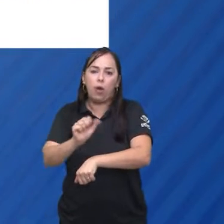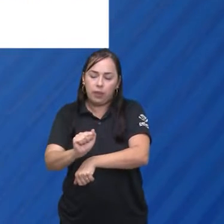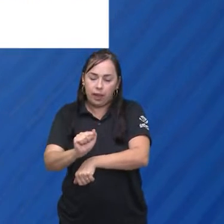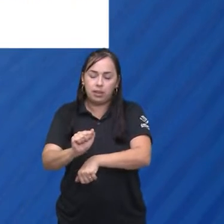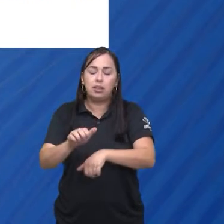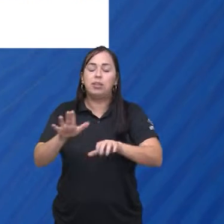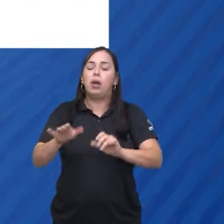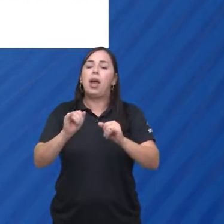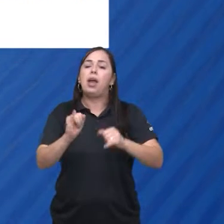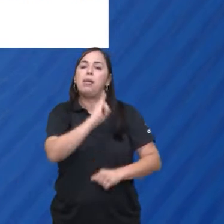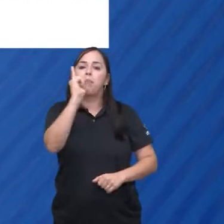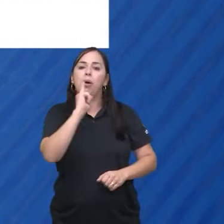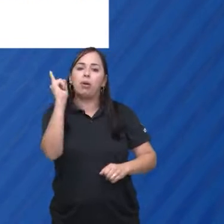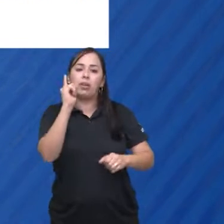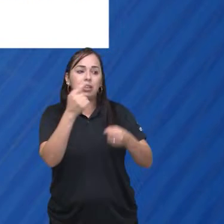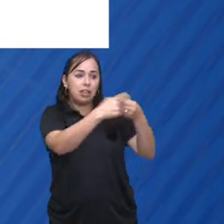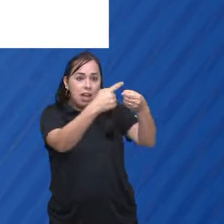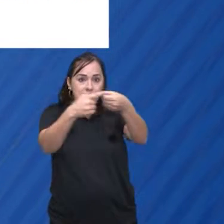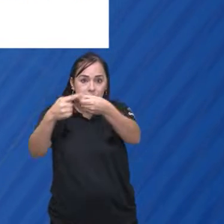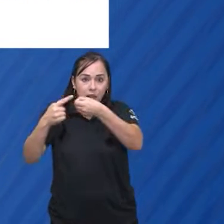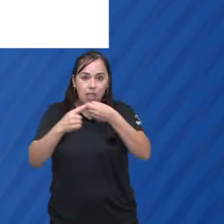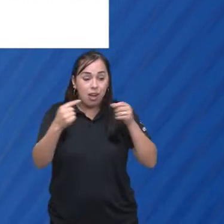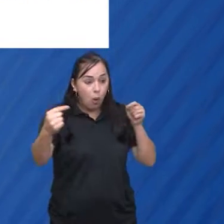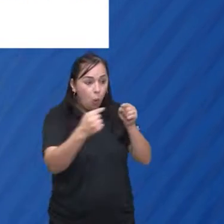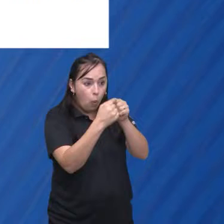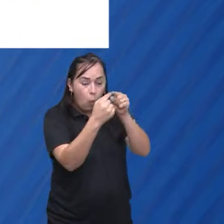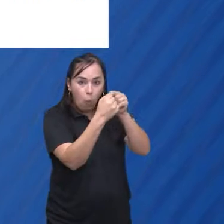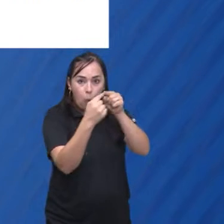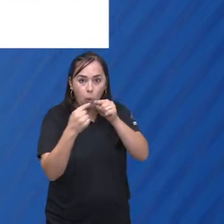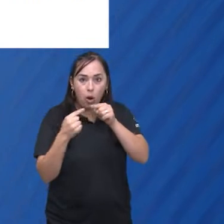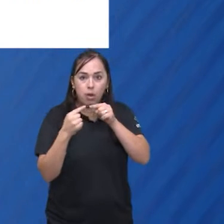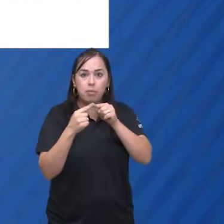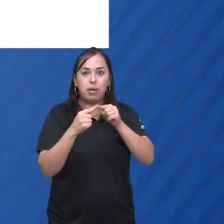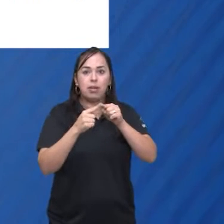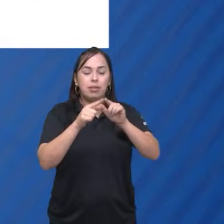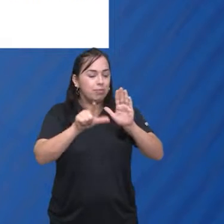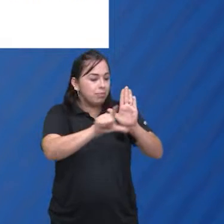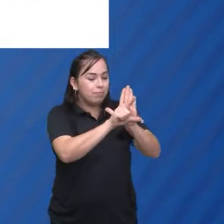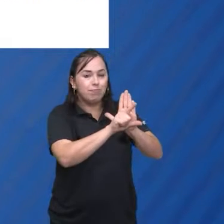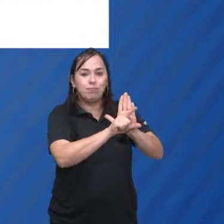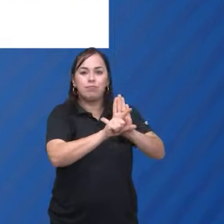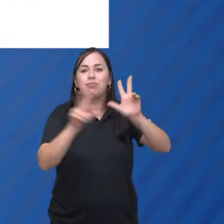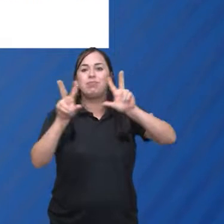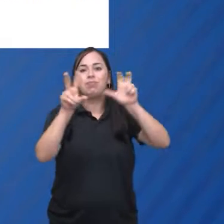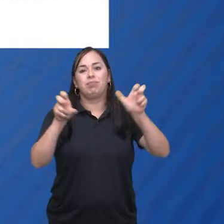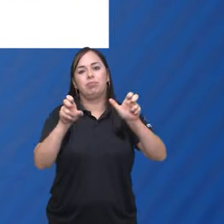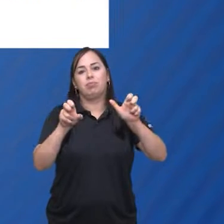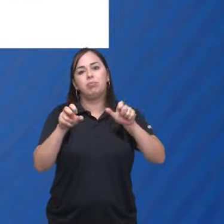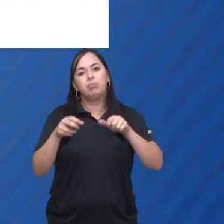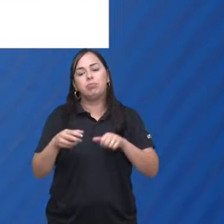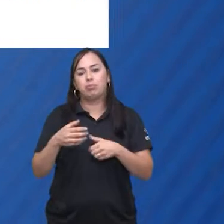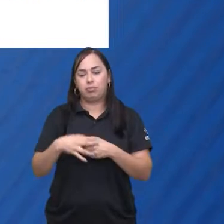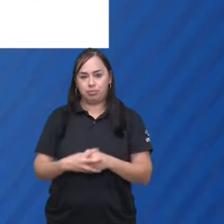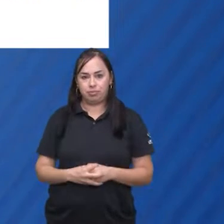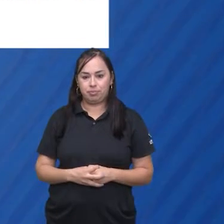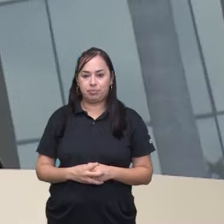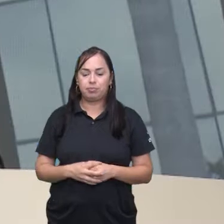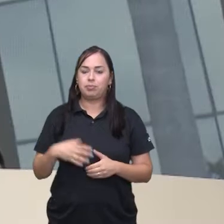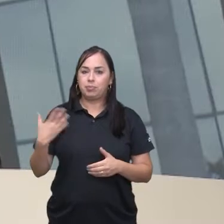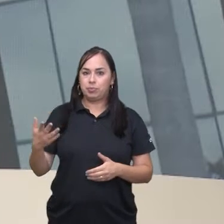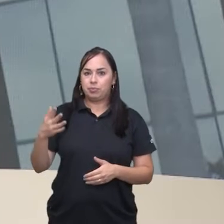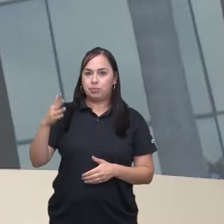tipo de modismo, e é importante que as cidades brasileiras estejam em sintonia para reforçar a legislação sobre o